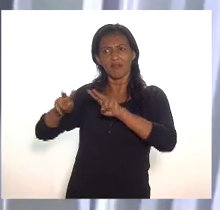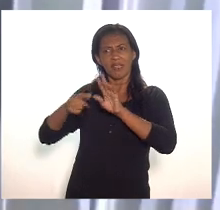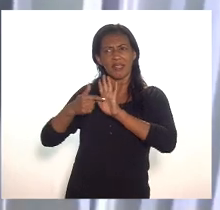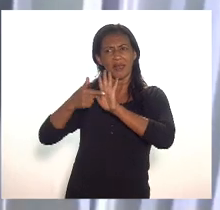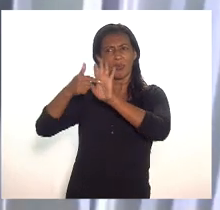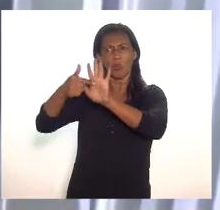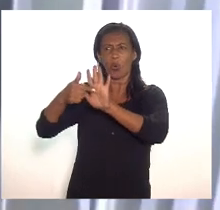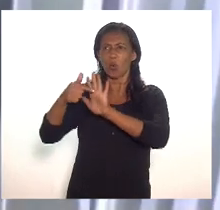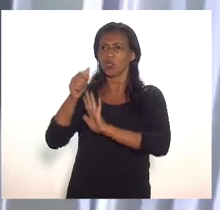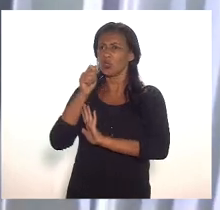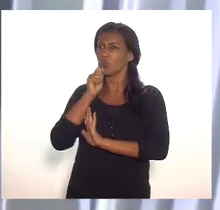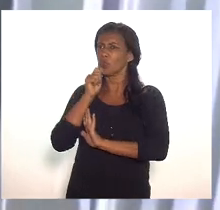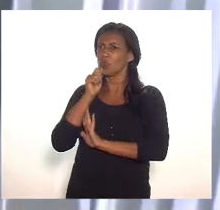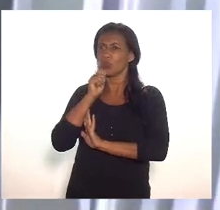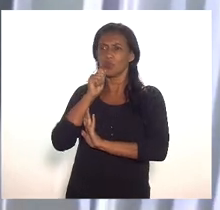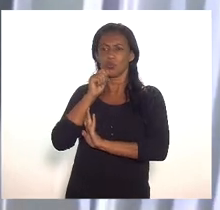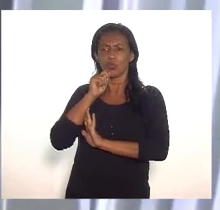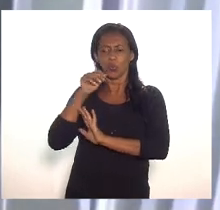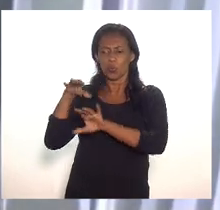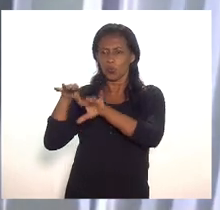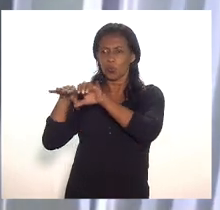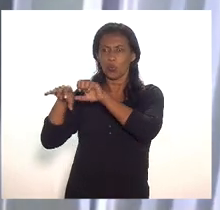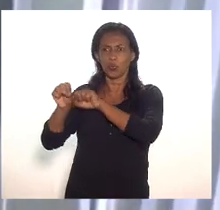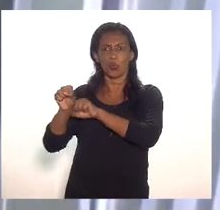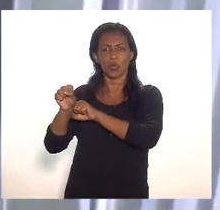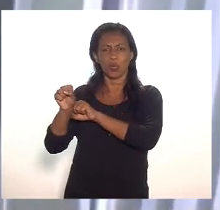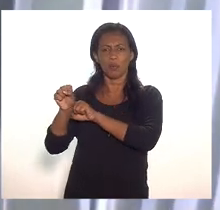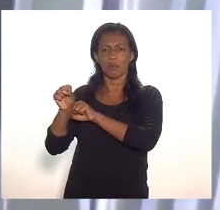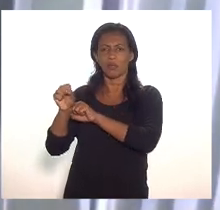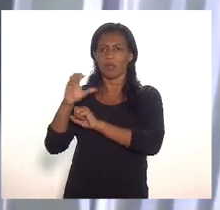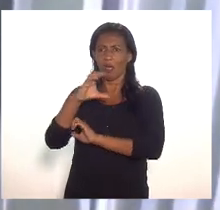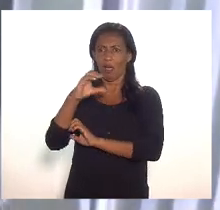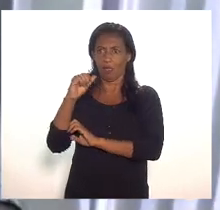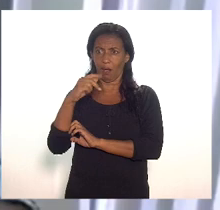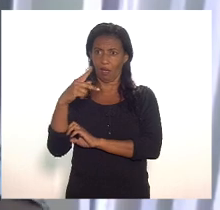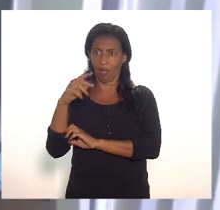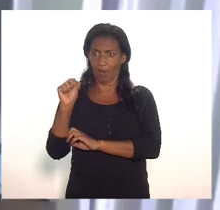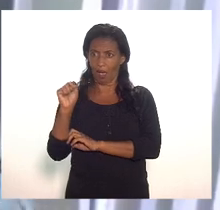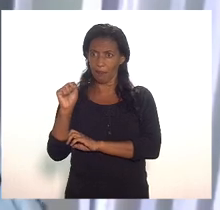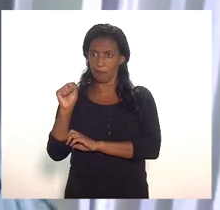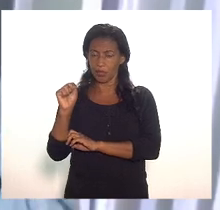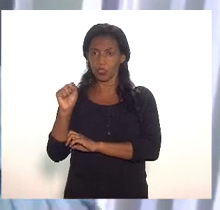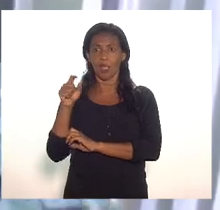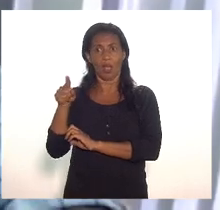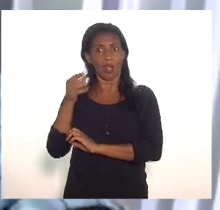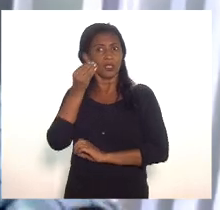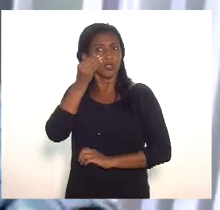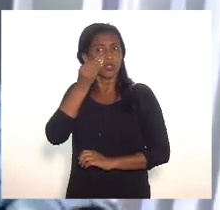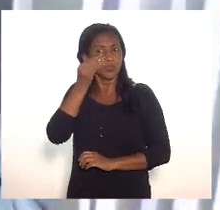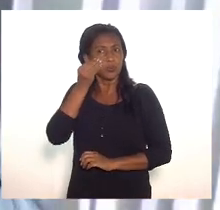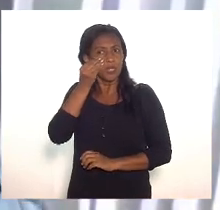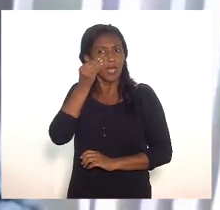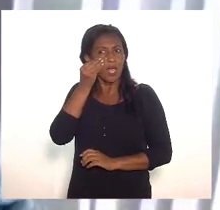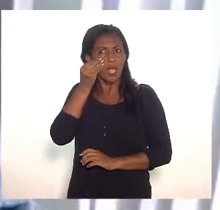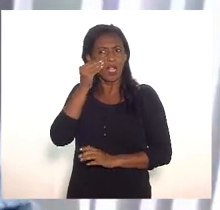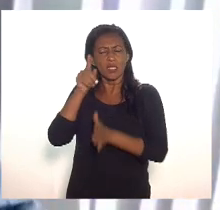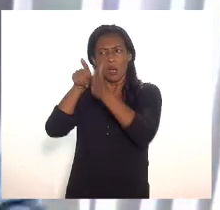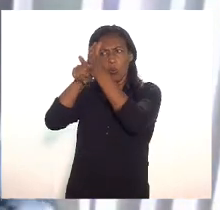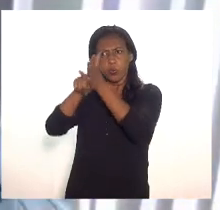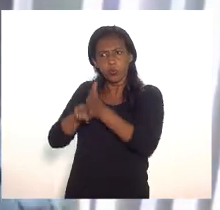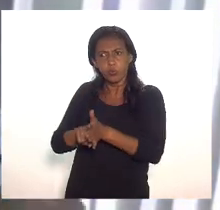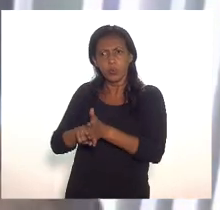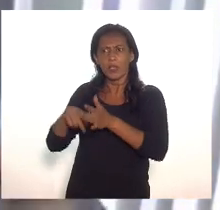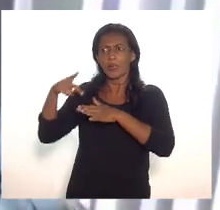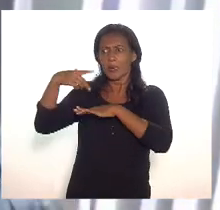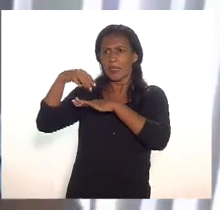ter credenciais acadêmicos, porque a CAPES, em geral, ela é coordenada por pessoas que têm experiência na pesquisa, na